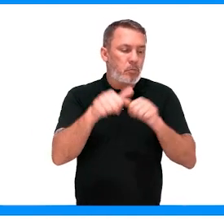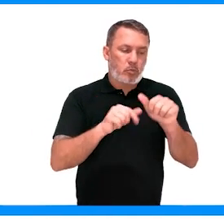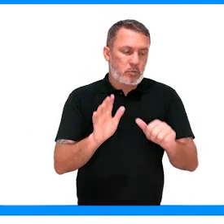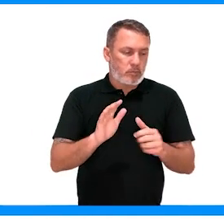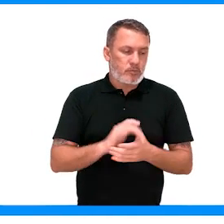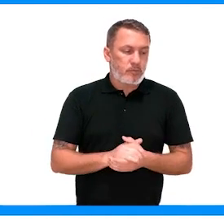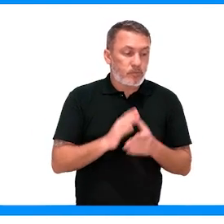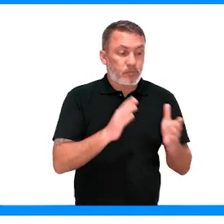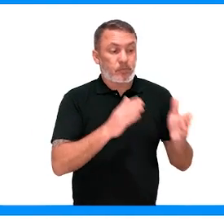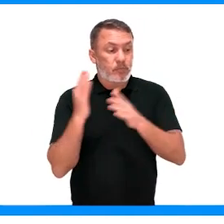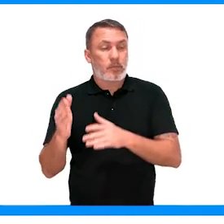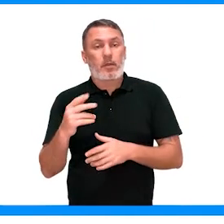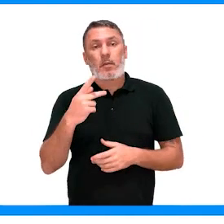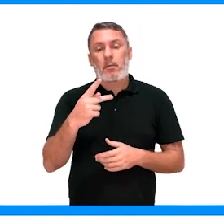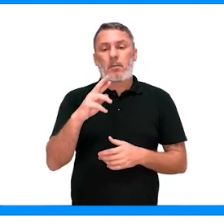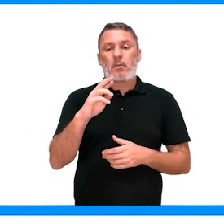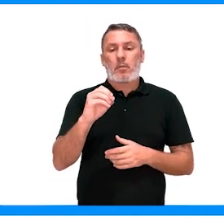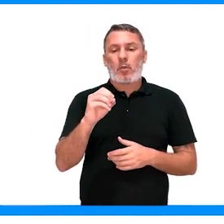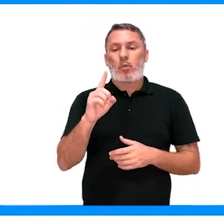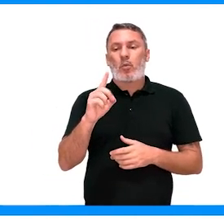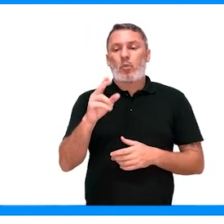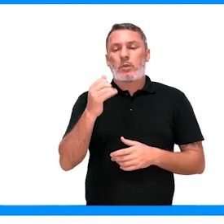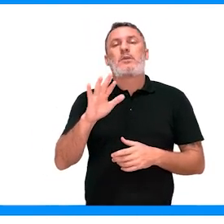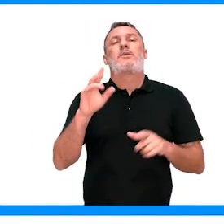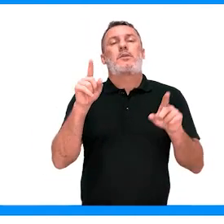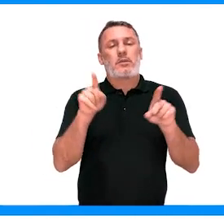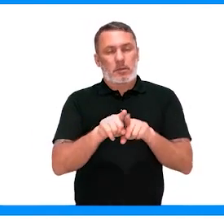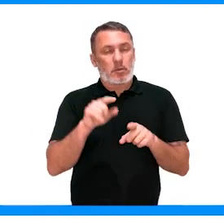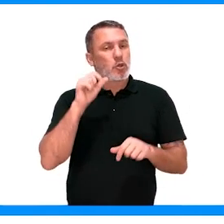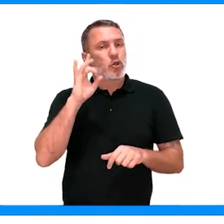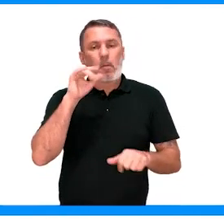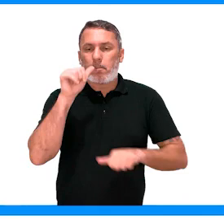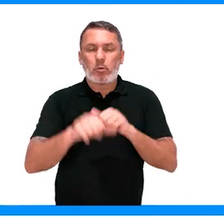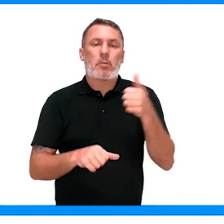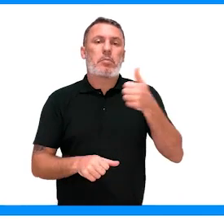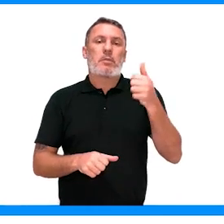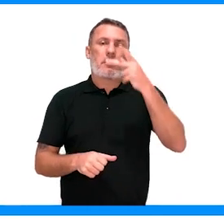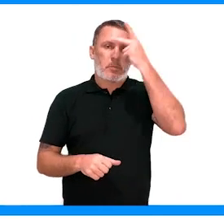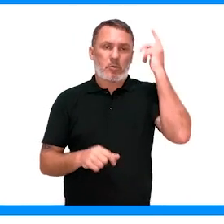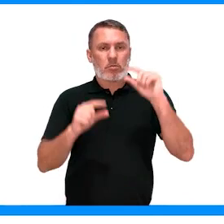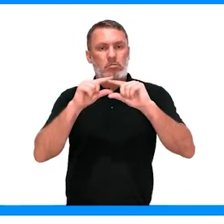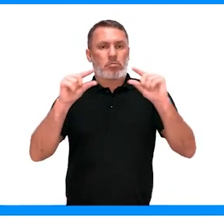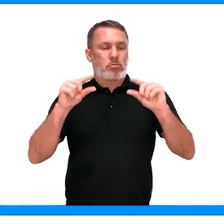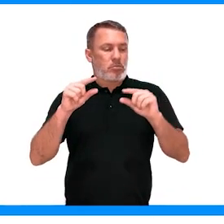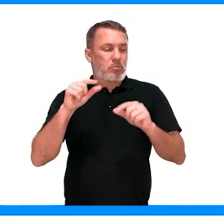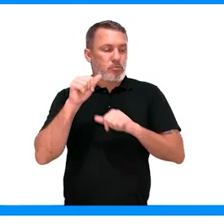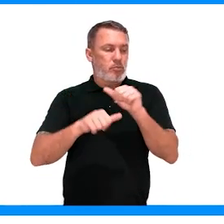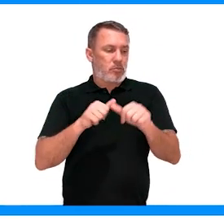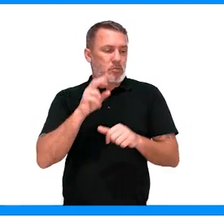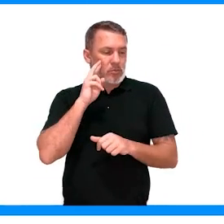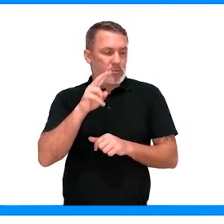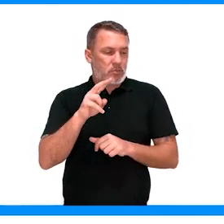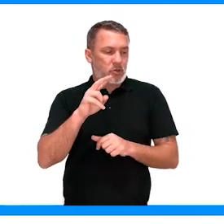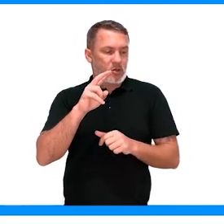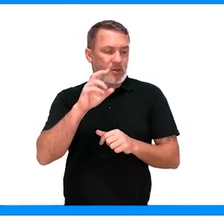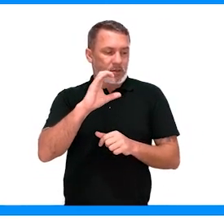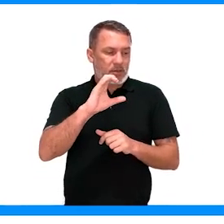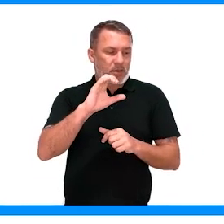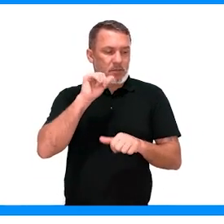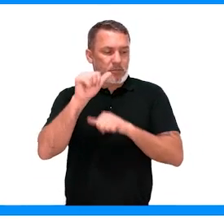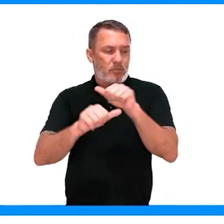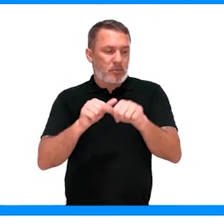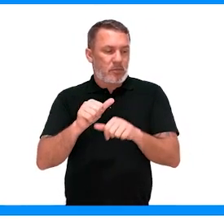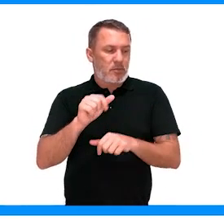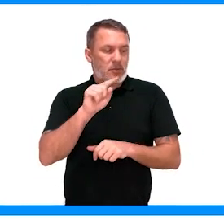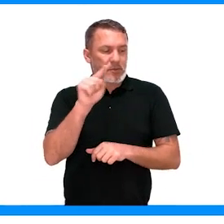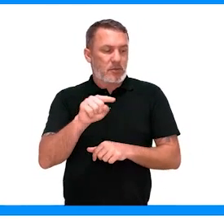conheceis, eles conhecem. E produzir também, só vai sofrer alteração na primeira pessoa. Eu produzco, tu